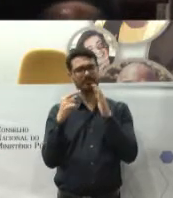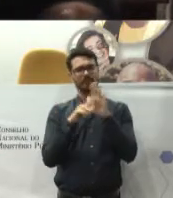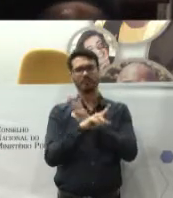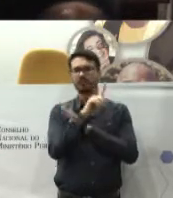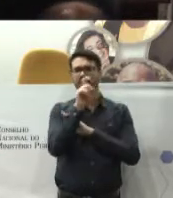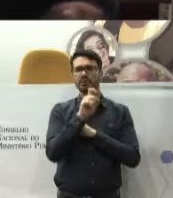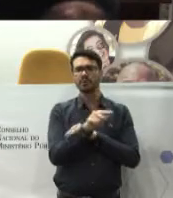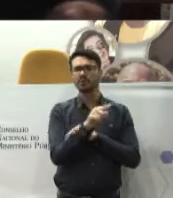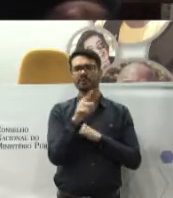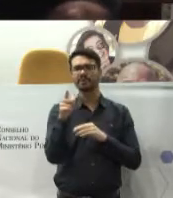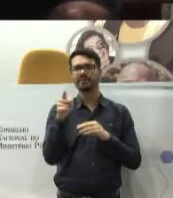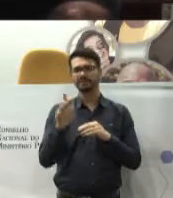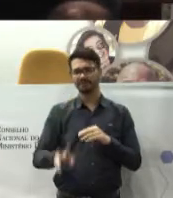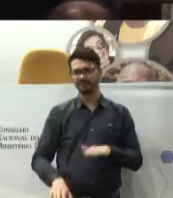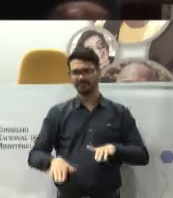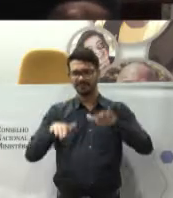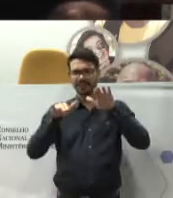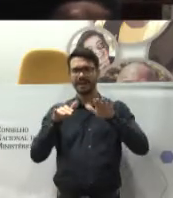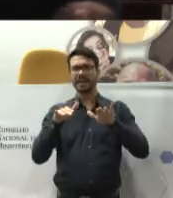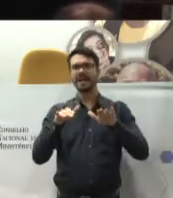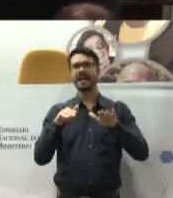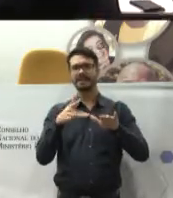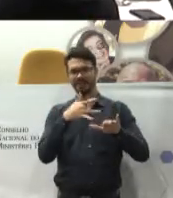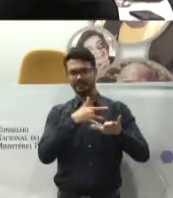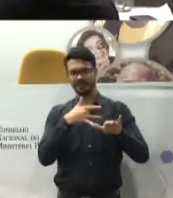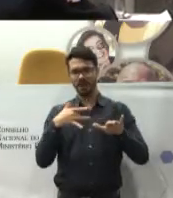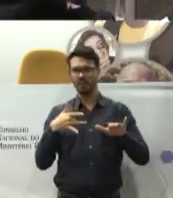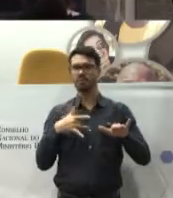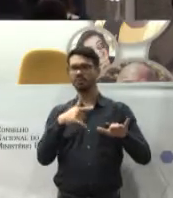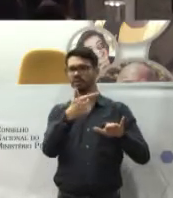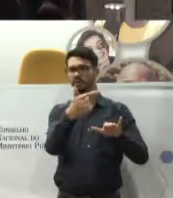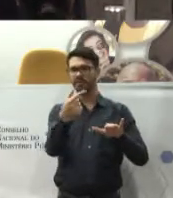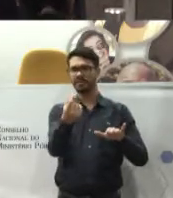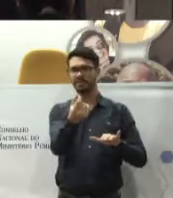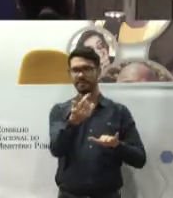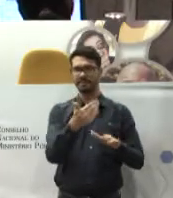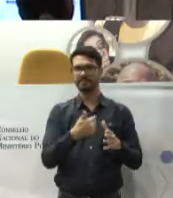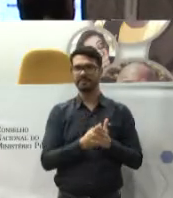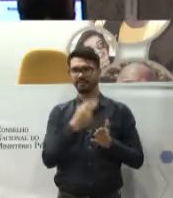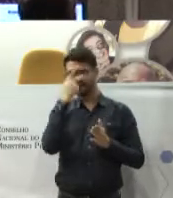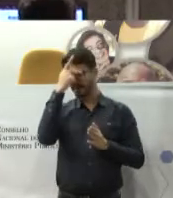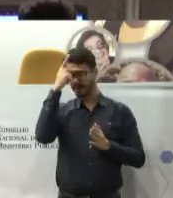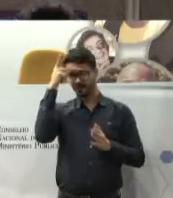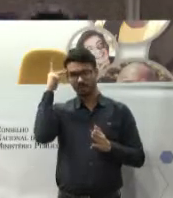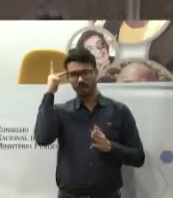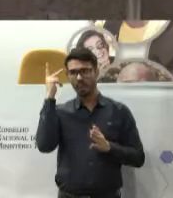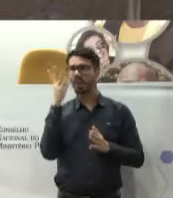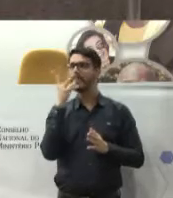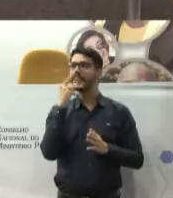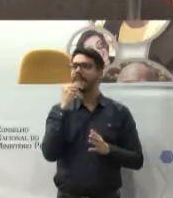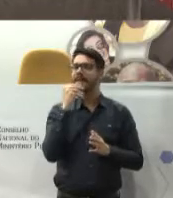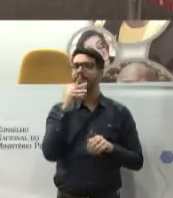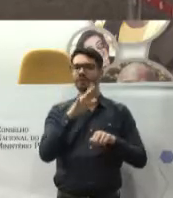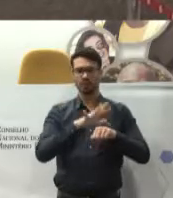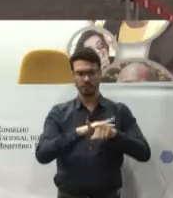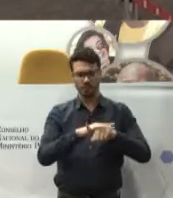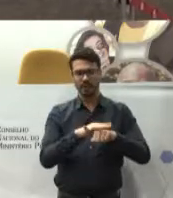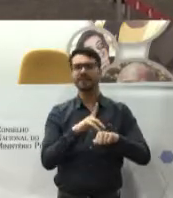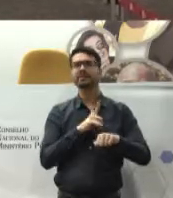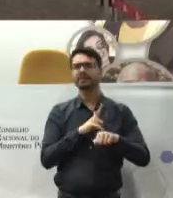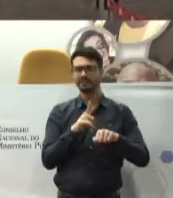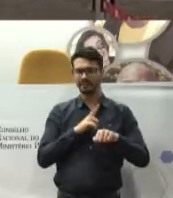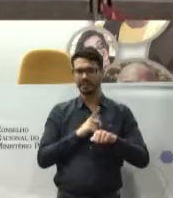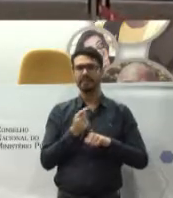frase que a gente escuta desde criança, que saúde não tem preço. É, e a gente demora muito tempo para aprender que a doença tem preço,